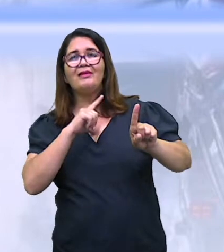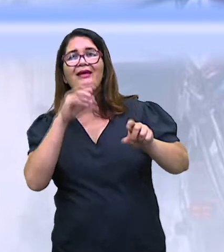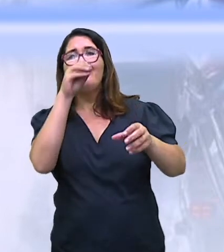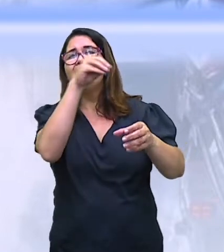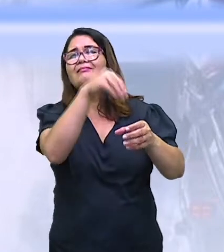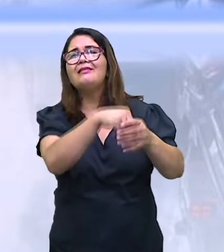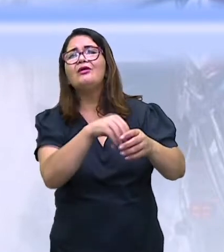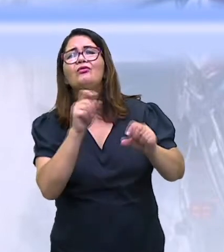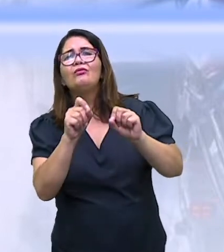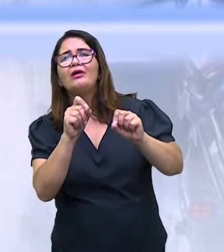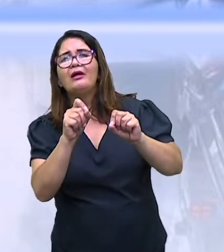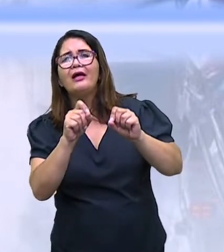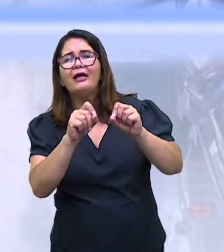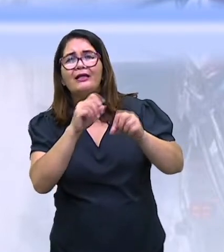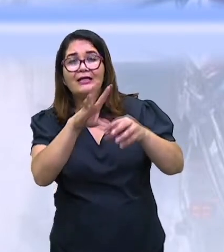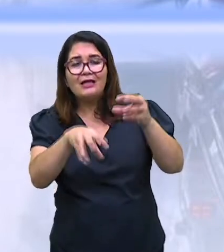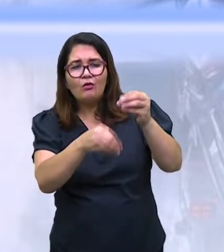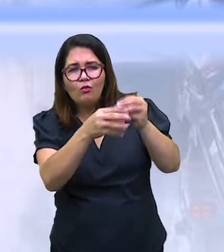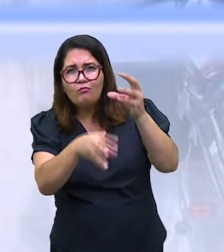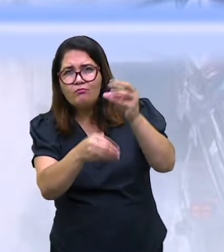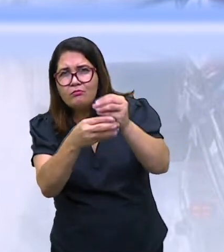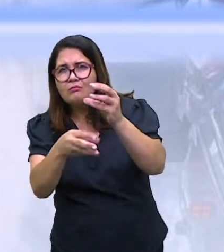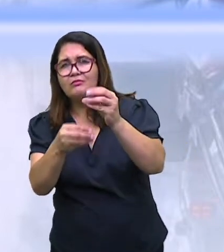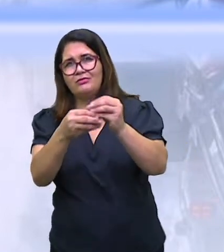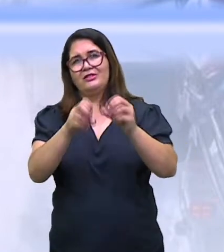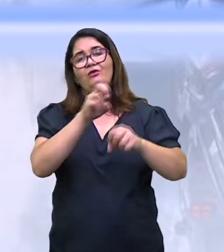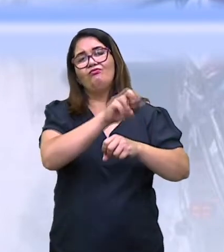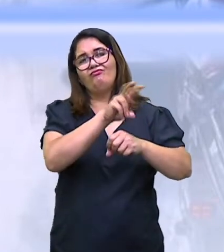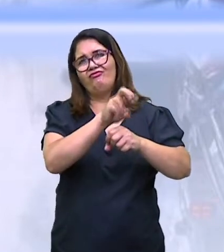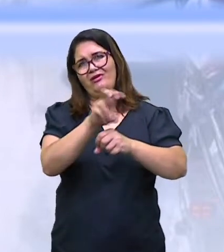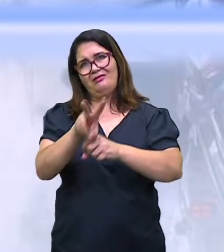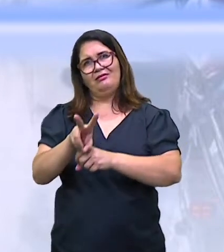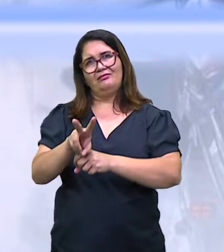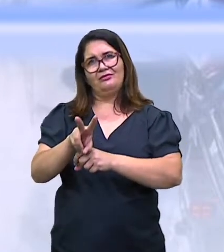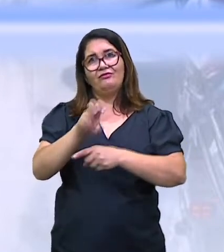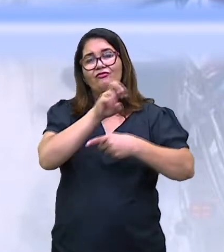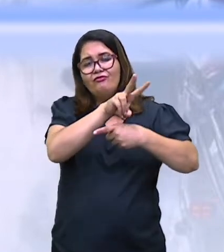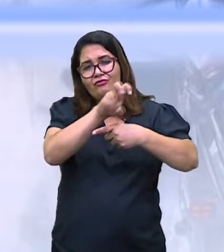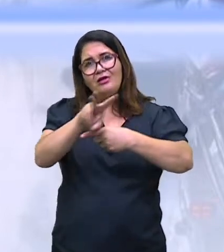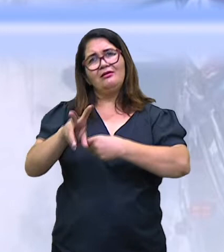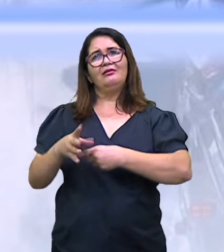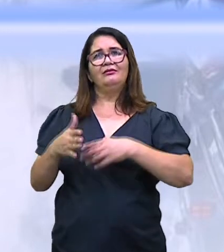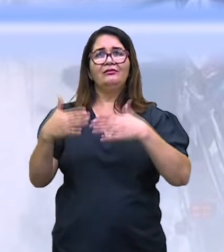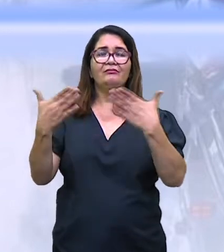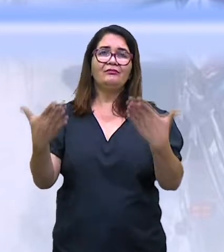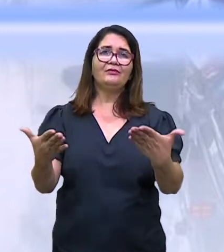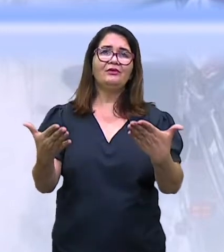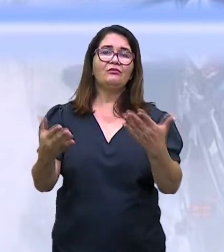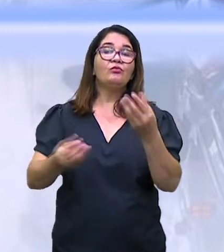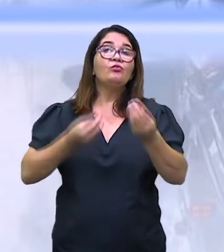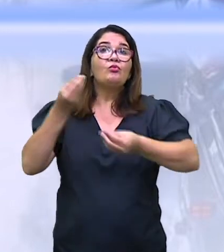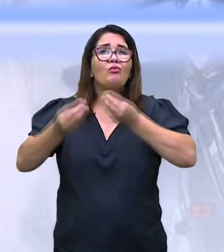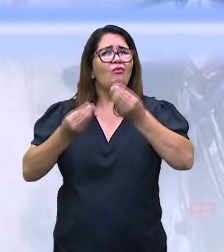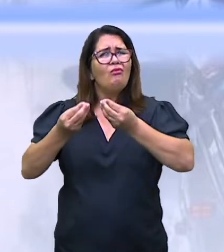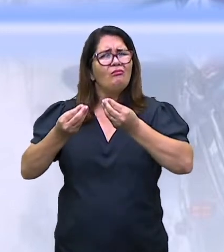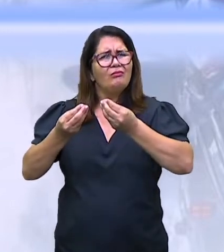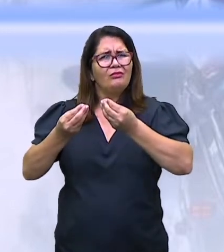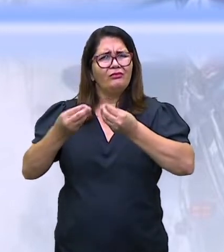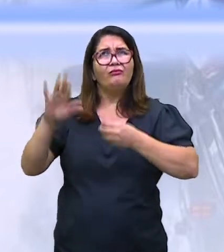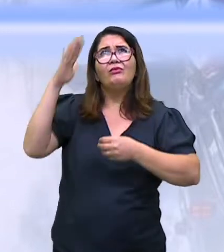aí? Como que seria todo este processo de poluição do ar? O que eu posso